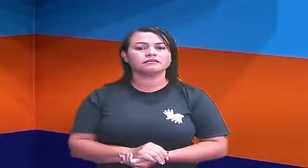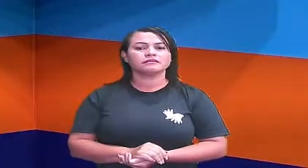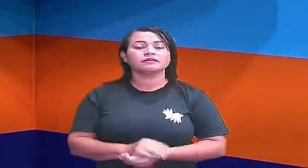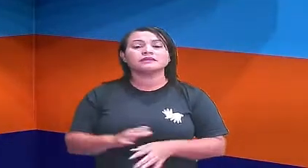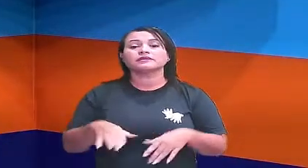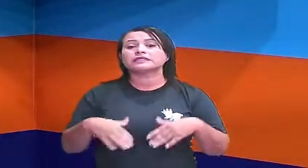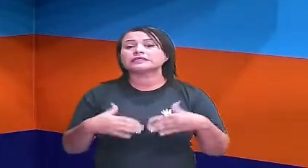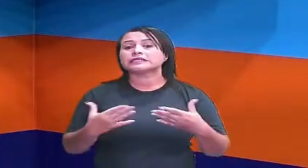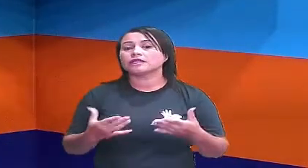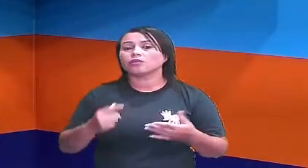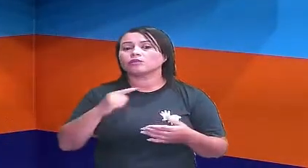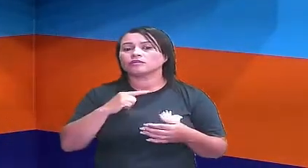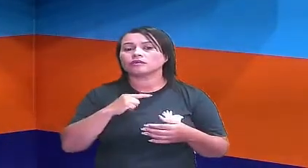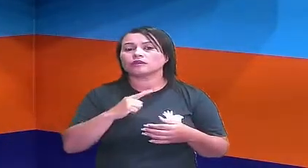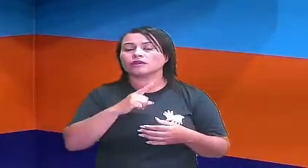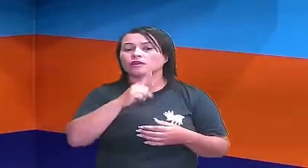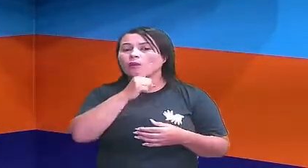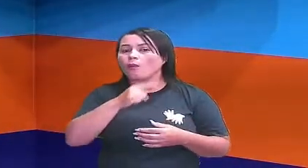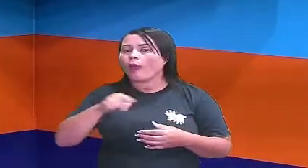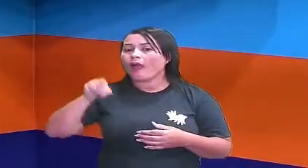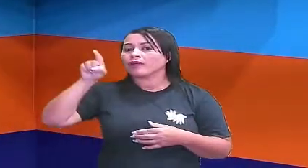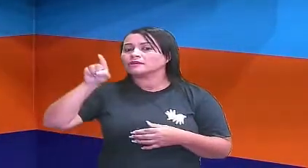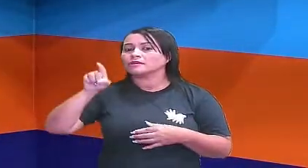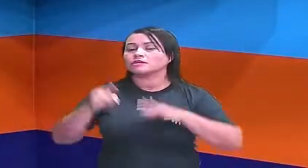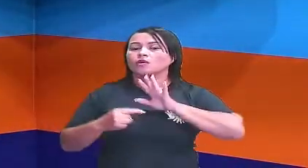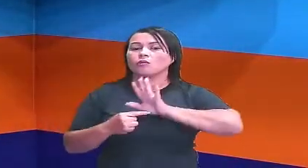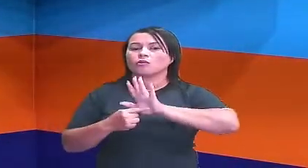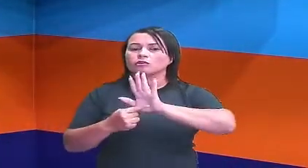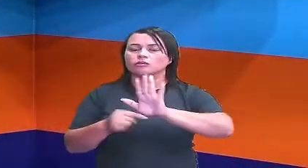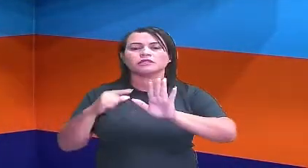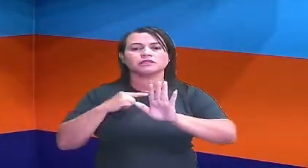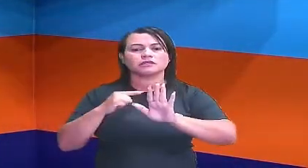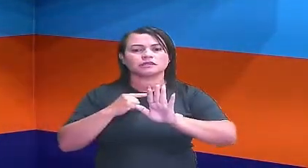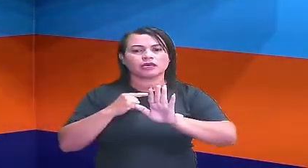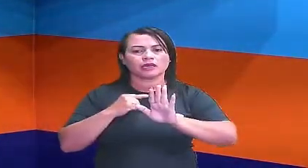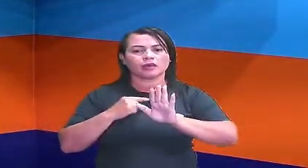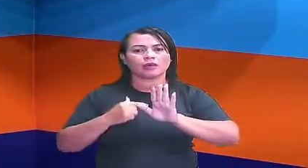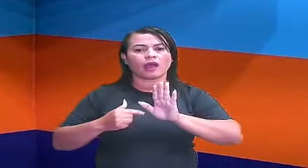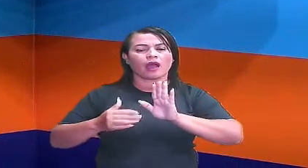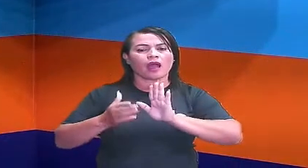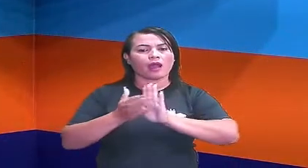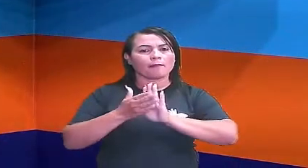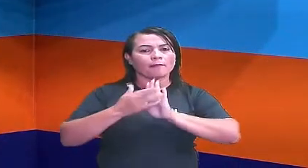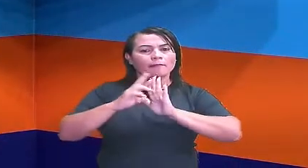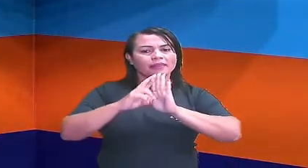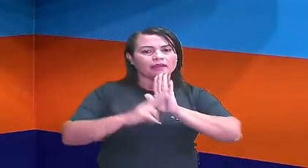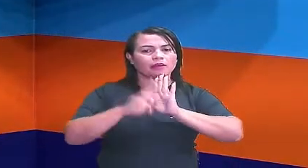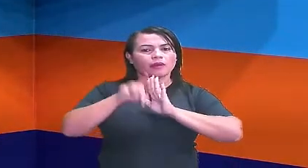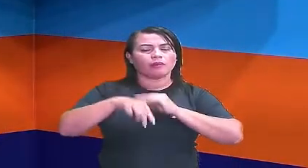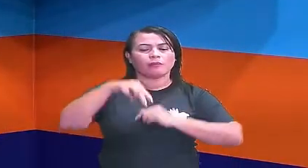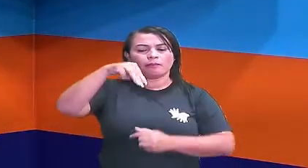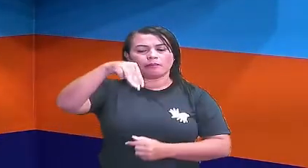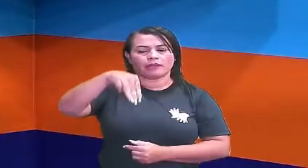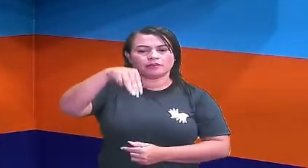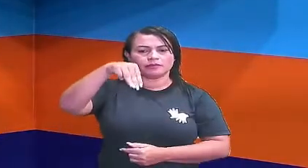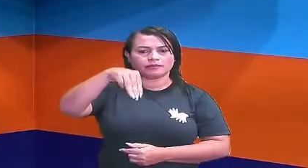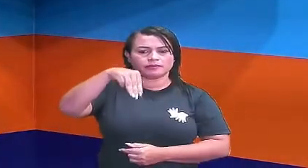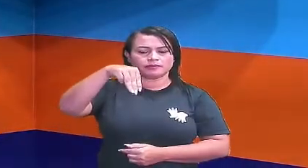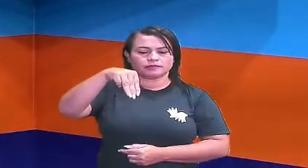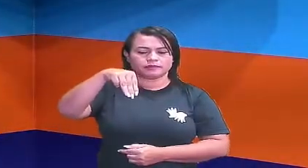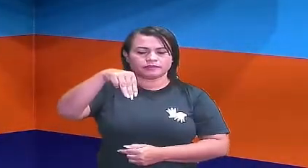tá? Então, essas são as representações, mas a unidade padrão que eu utilizo é o metro, tá? Então,